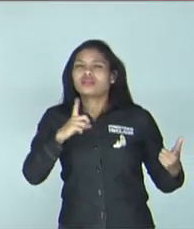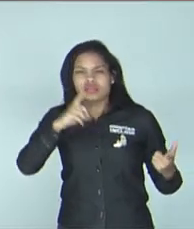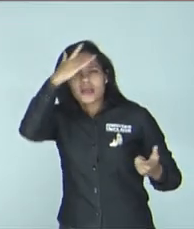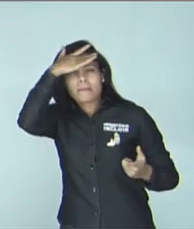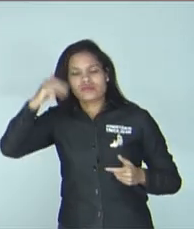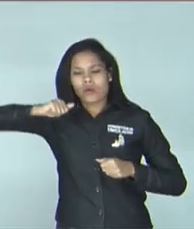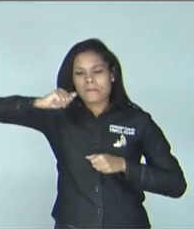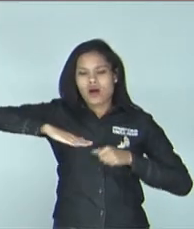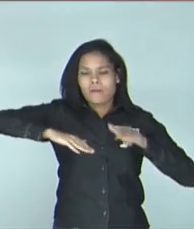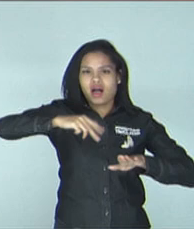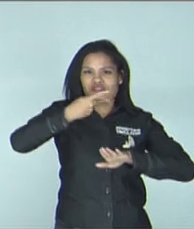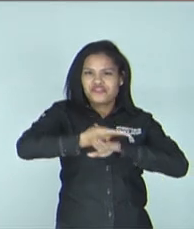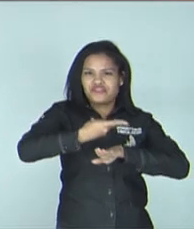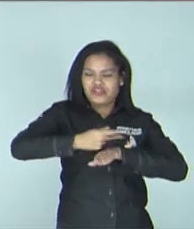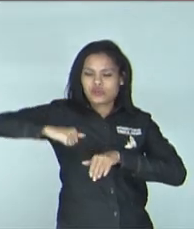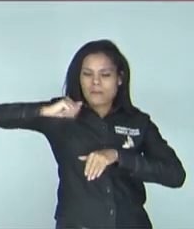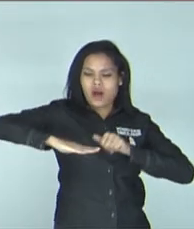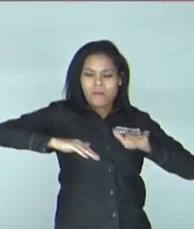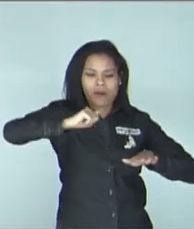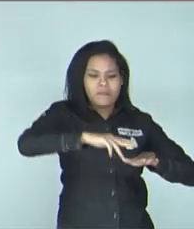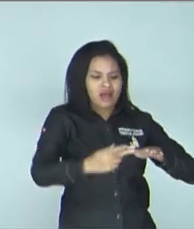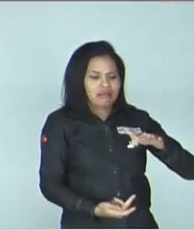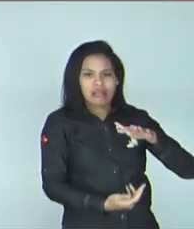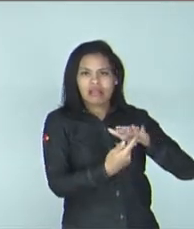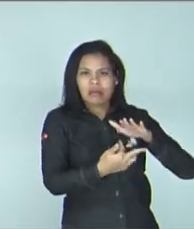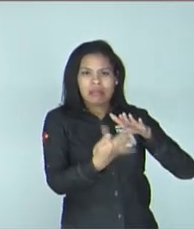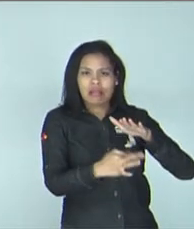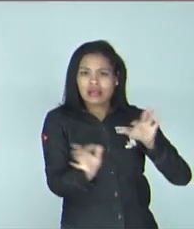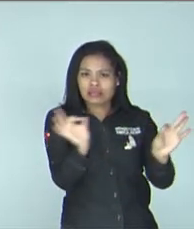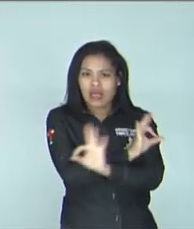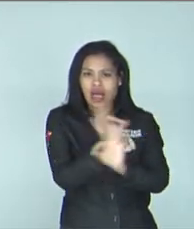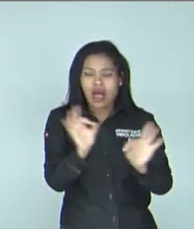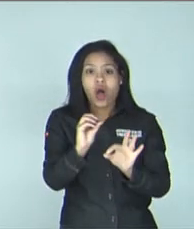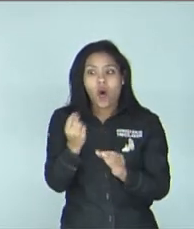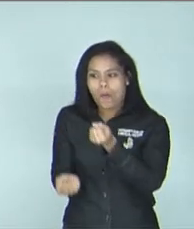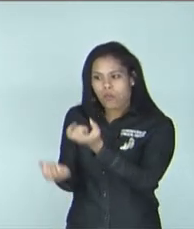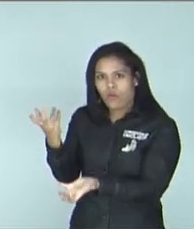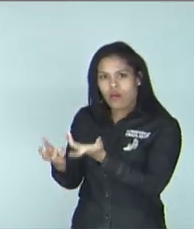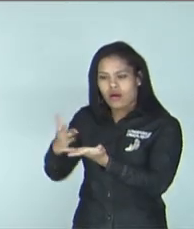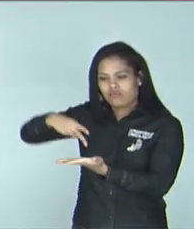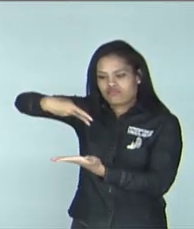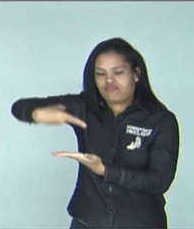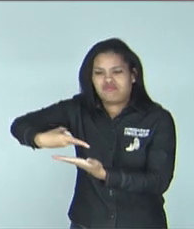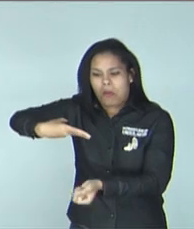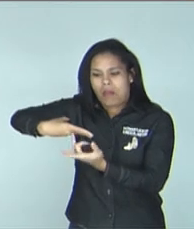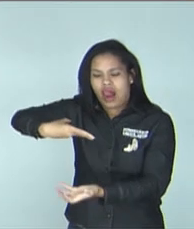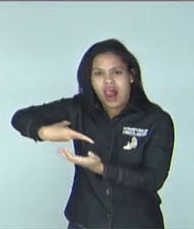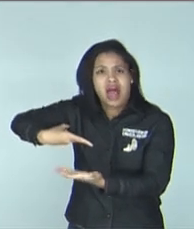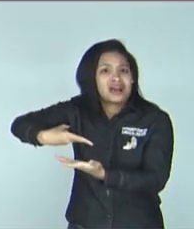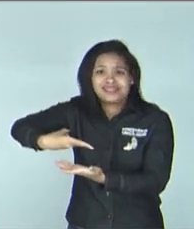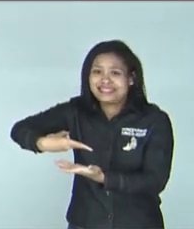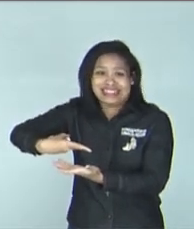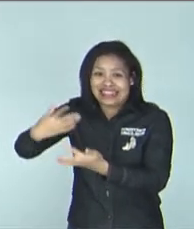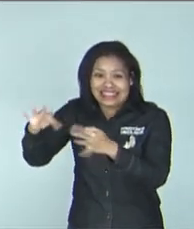pé você vai ter gente se deitando em cima de brasa viva sem se queimar você vai ver gente jogando o meu no corpo pegando aquelas formigas aquela que